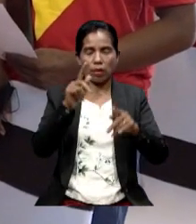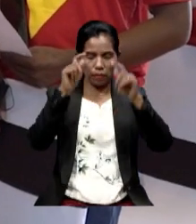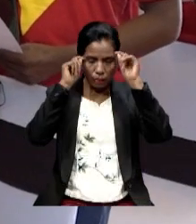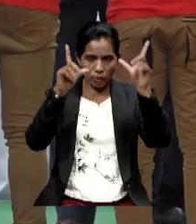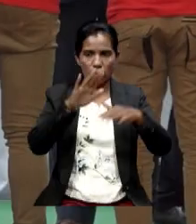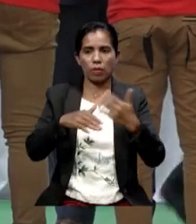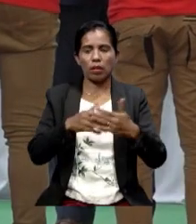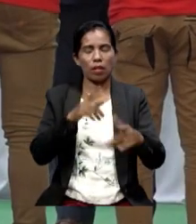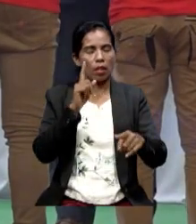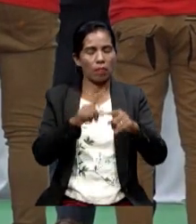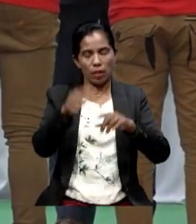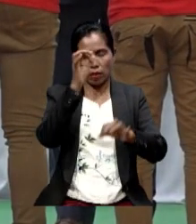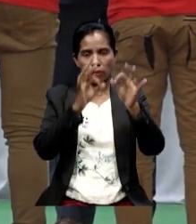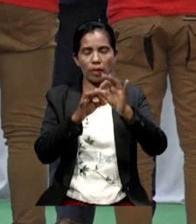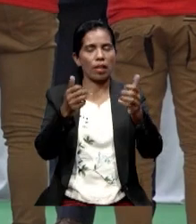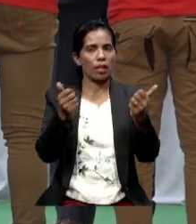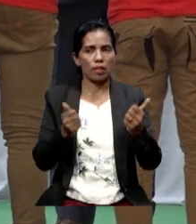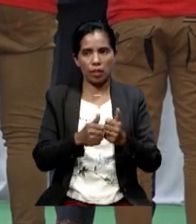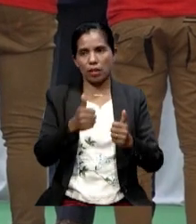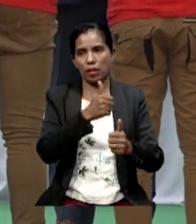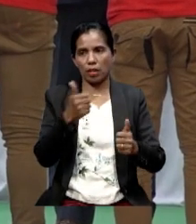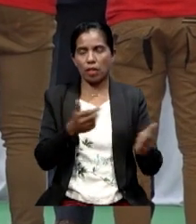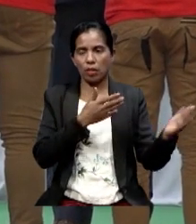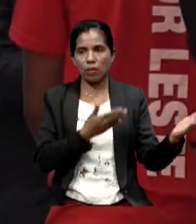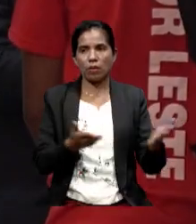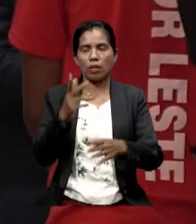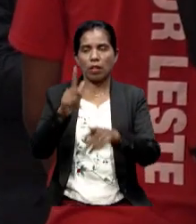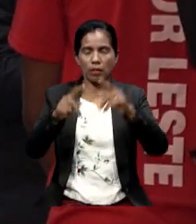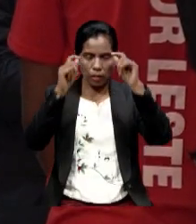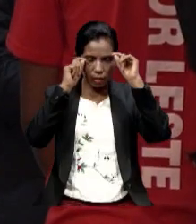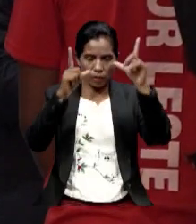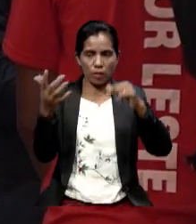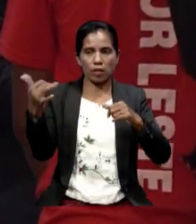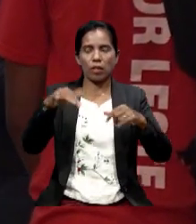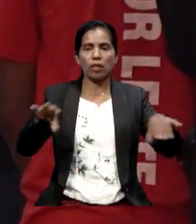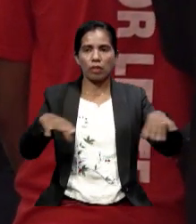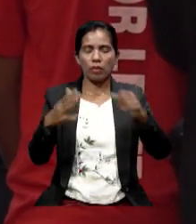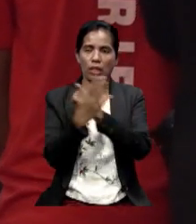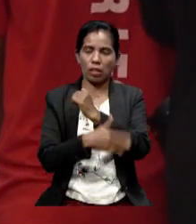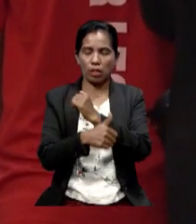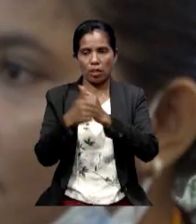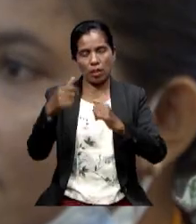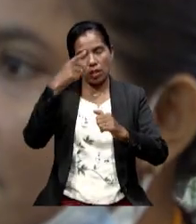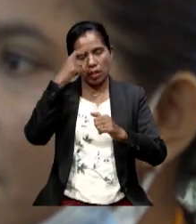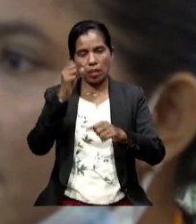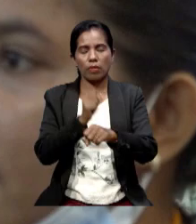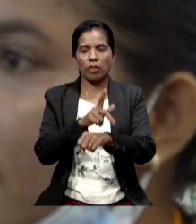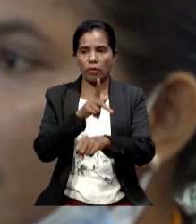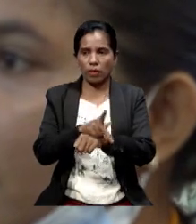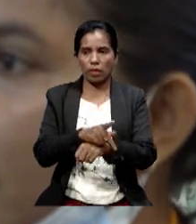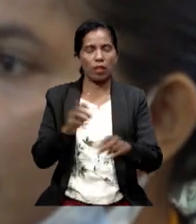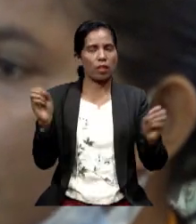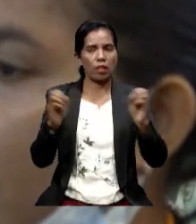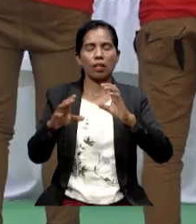atula belefia det narang agência Ruma, nebe atulori cidadão Timor Sira ba serviço ia raiseluk, tamba se fo perrasik mos